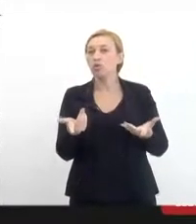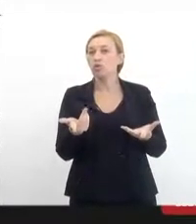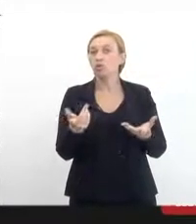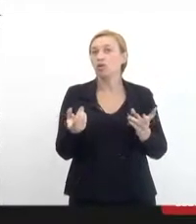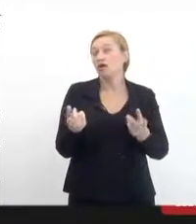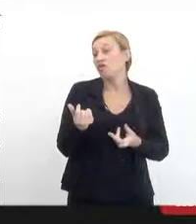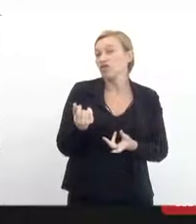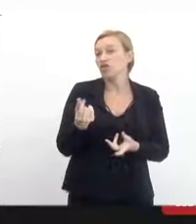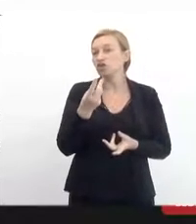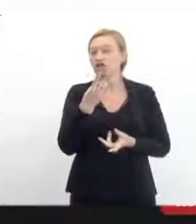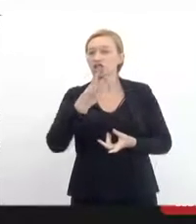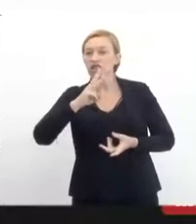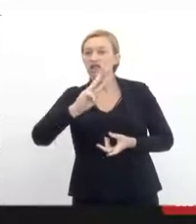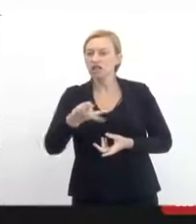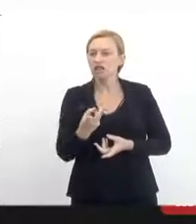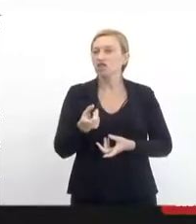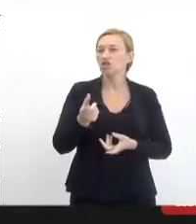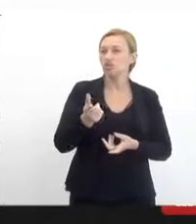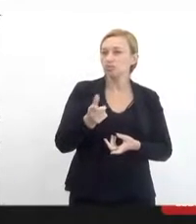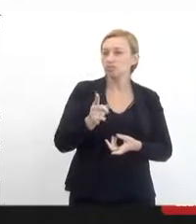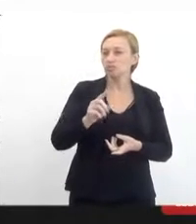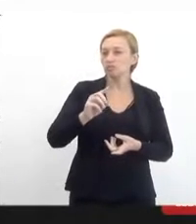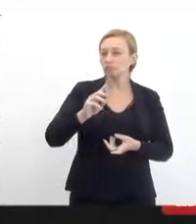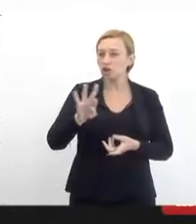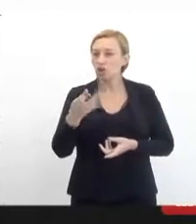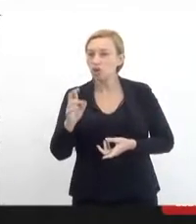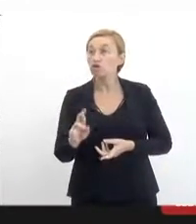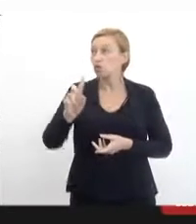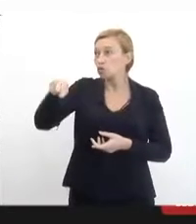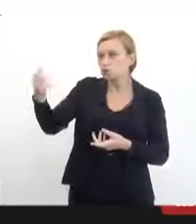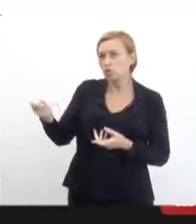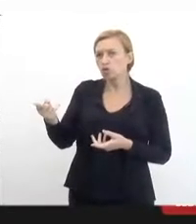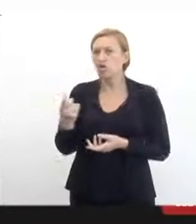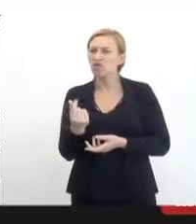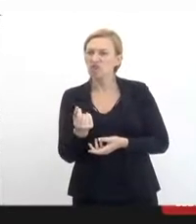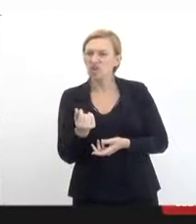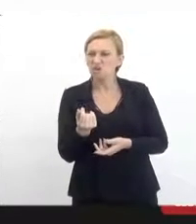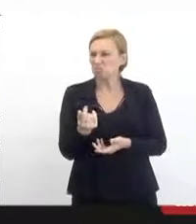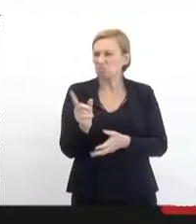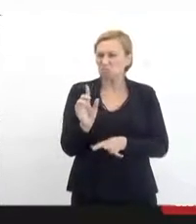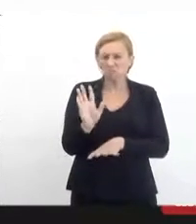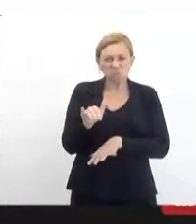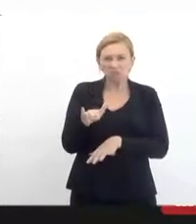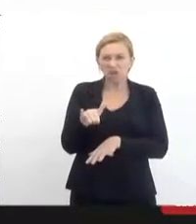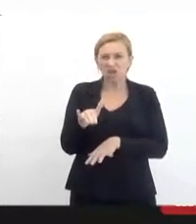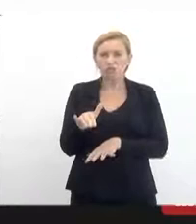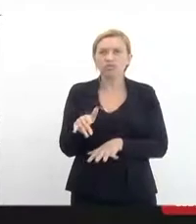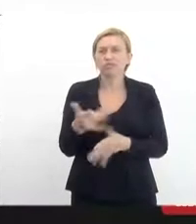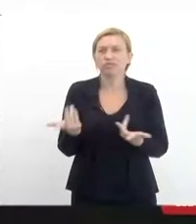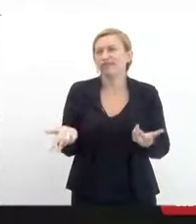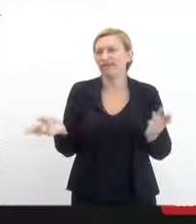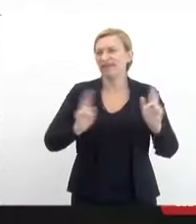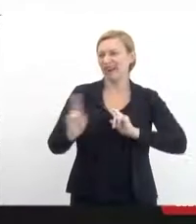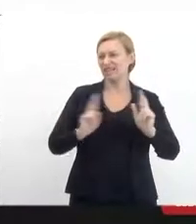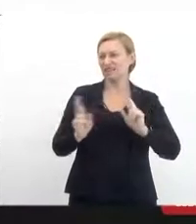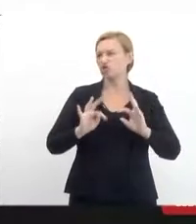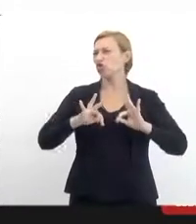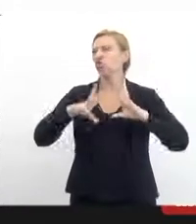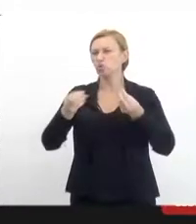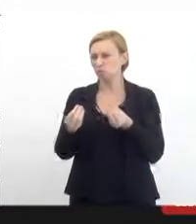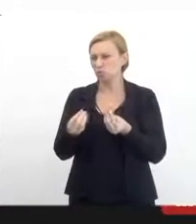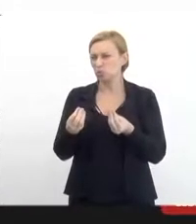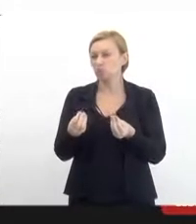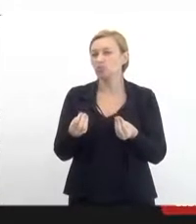outros são valores menores, não valeria a pena aqui fazer uma relação de tudo, né,